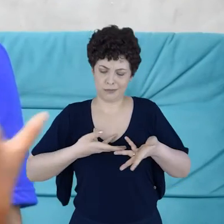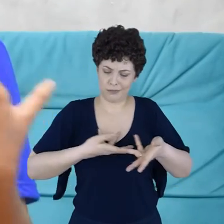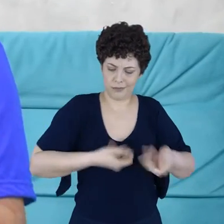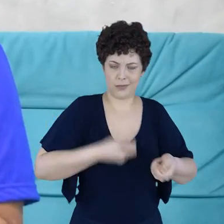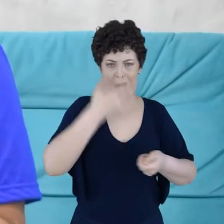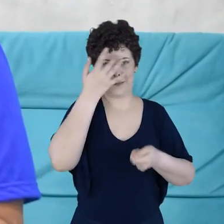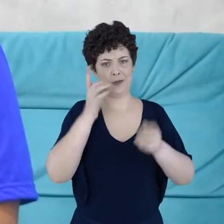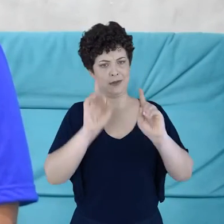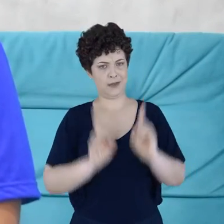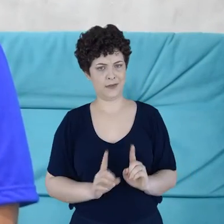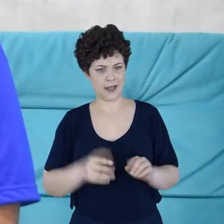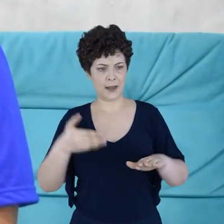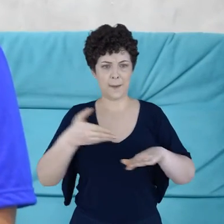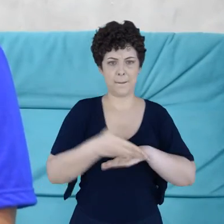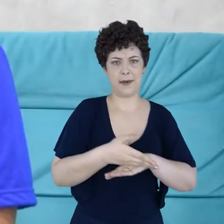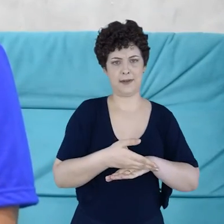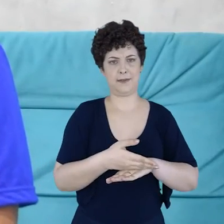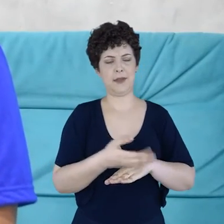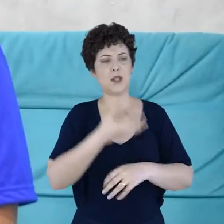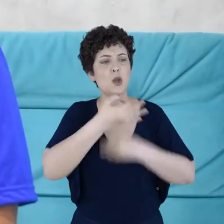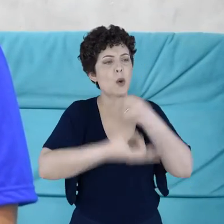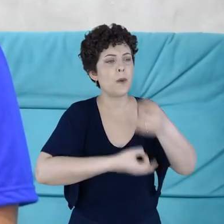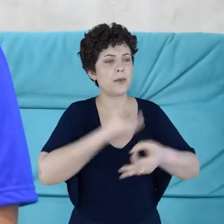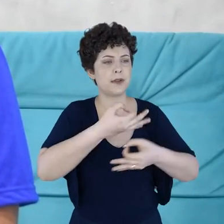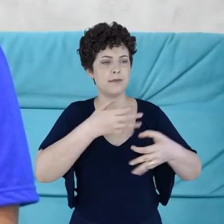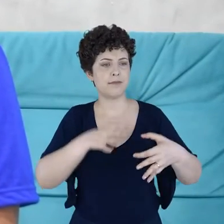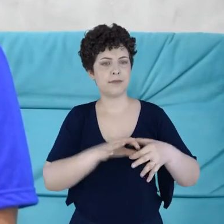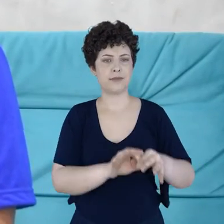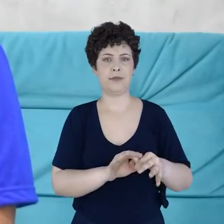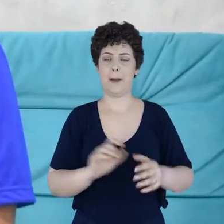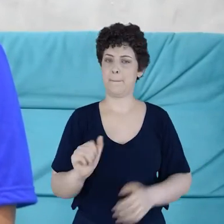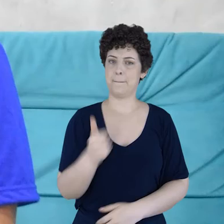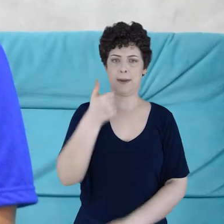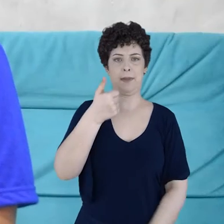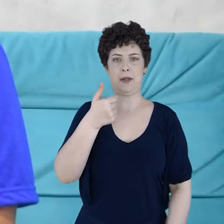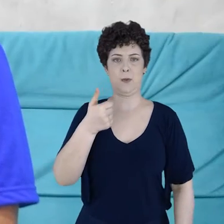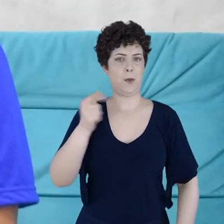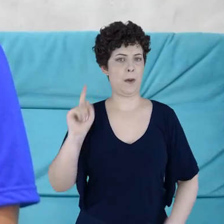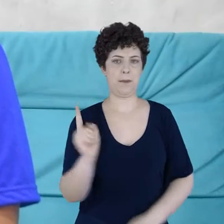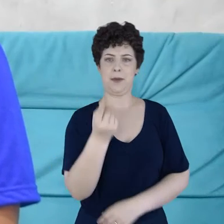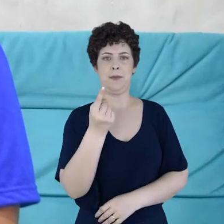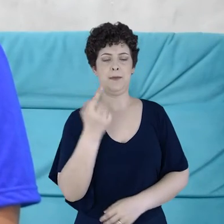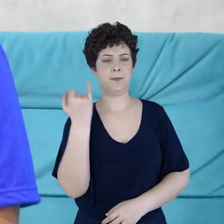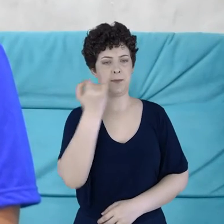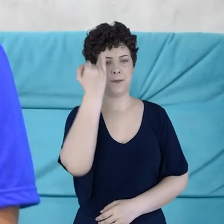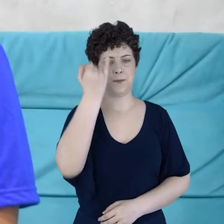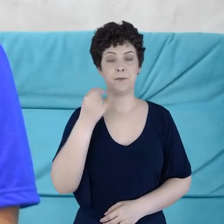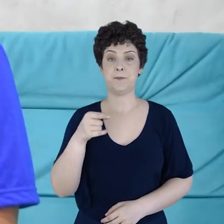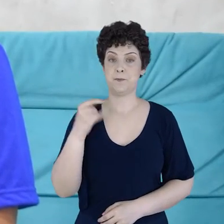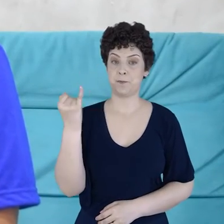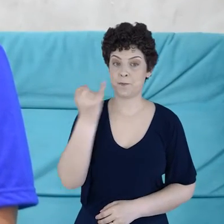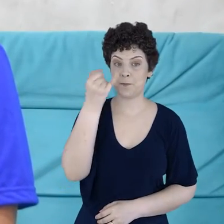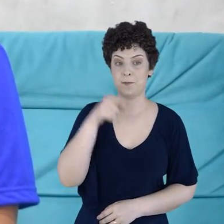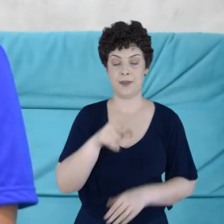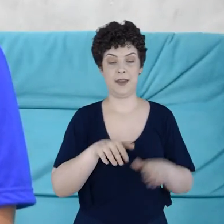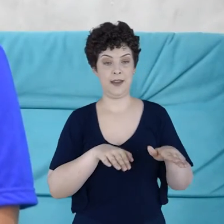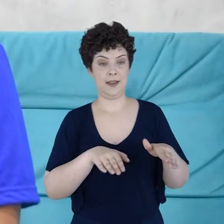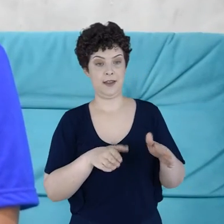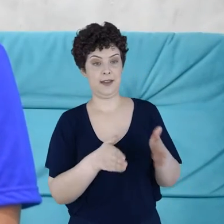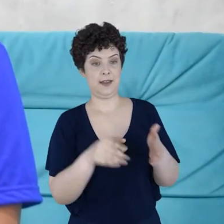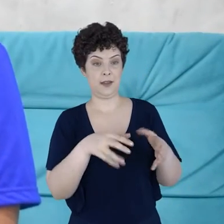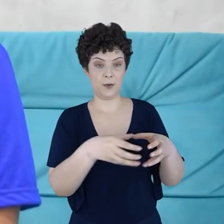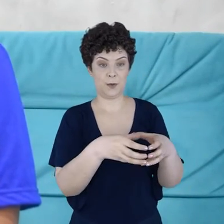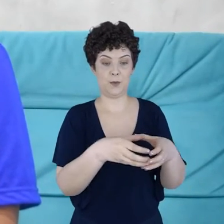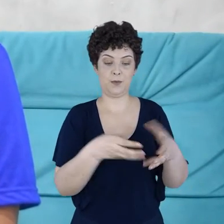que as pessoas com deficiência elas sejam ouvidas, em primeiro lugar. É, então, foi muito